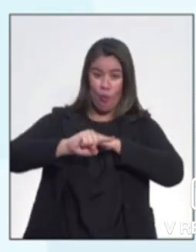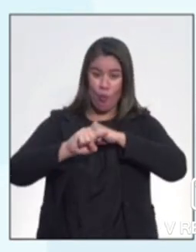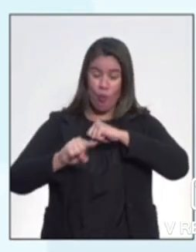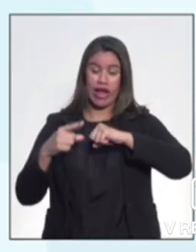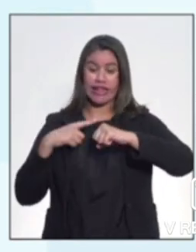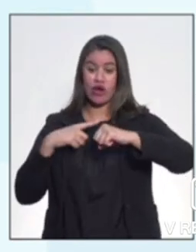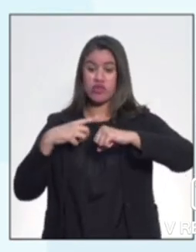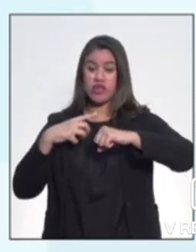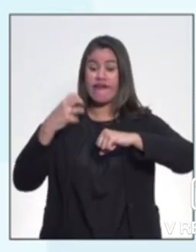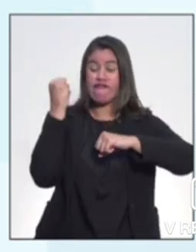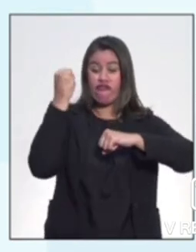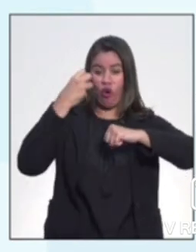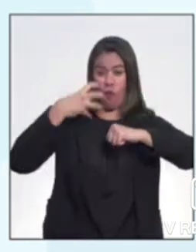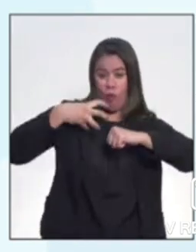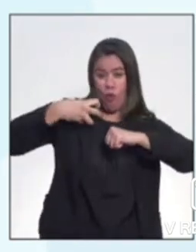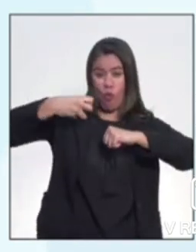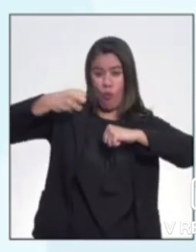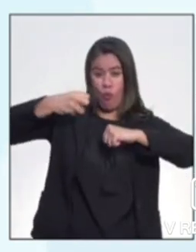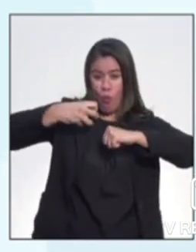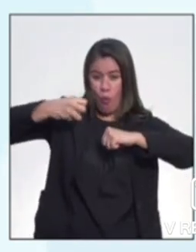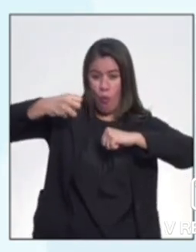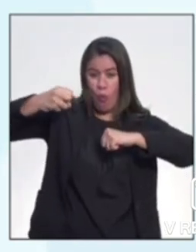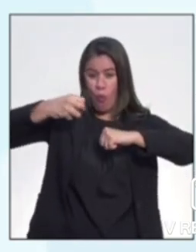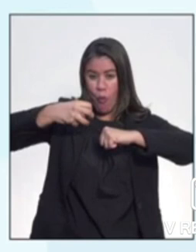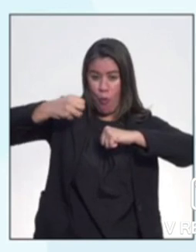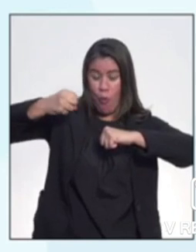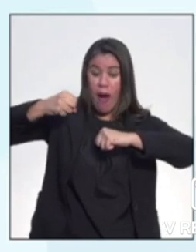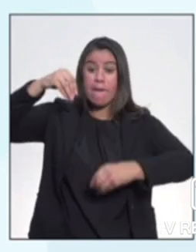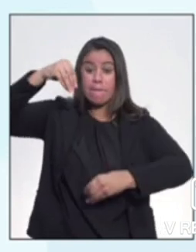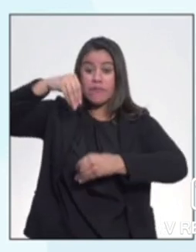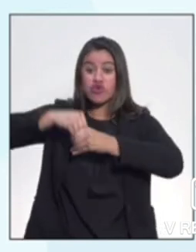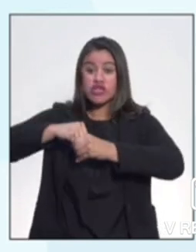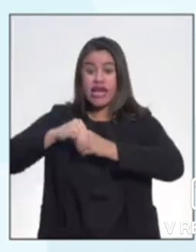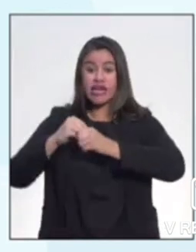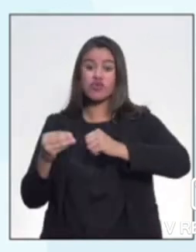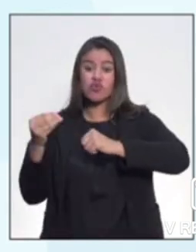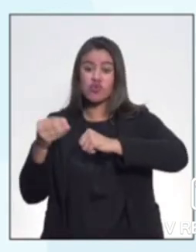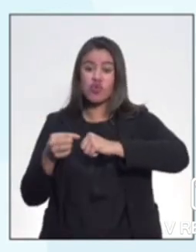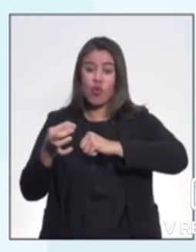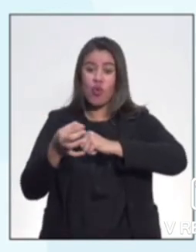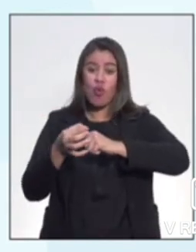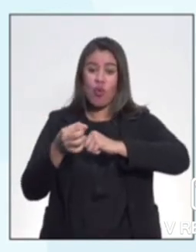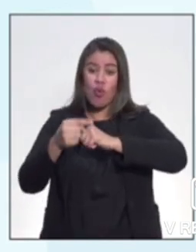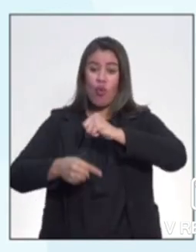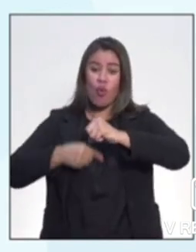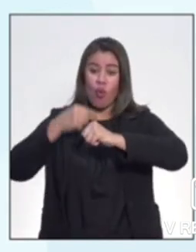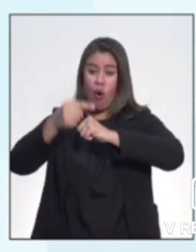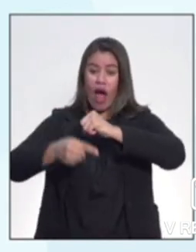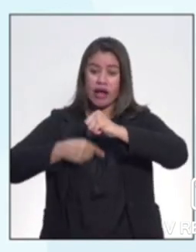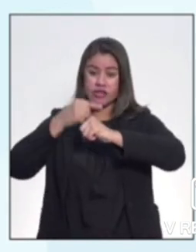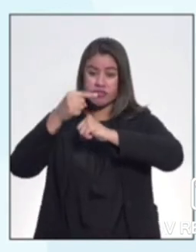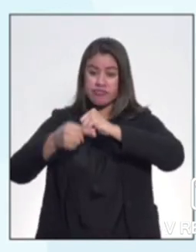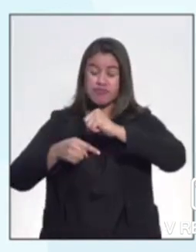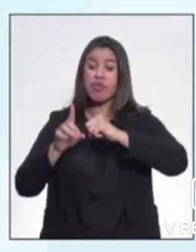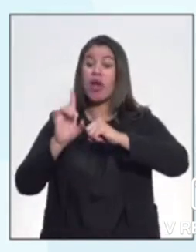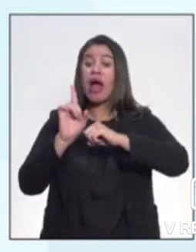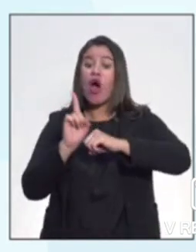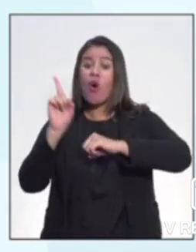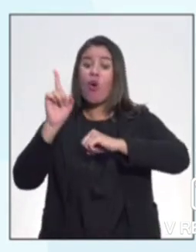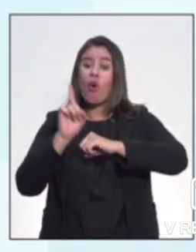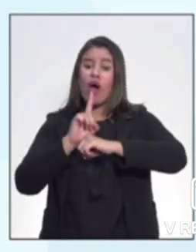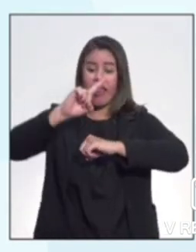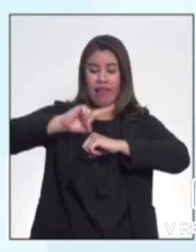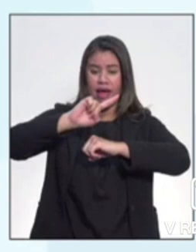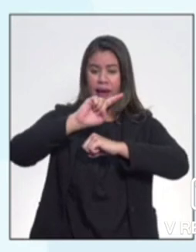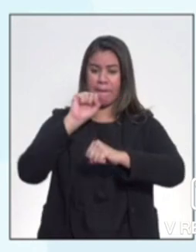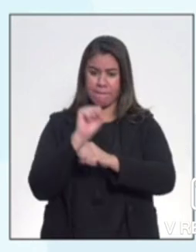força puxando o elétron para o centro do átomo. Só que o elétron ele não está parado, ele está em movimento. Ele tem uma força oposta mantendo